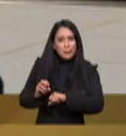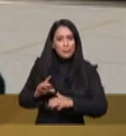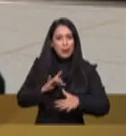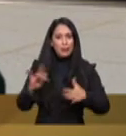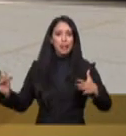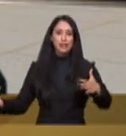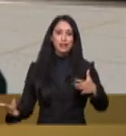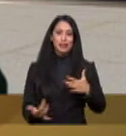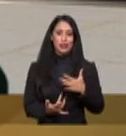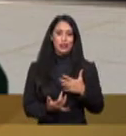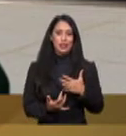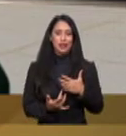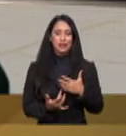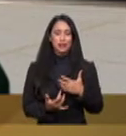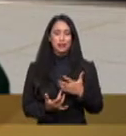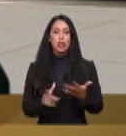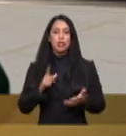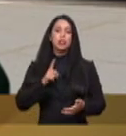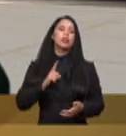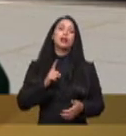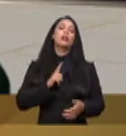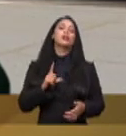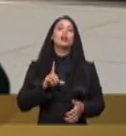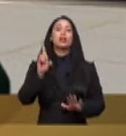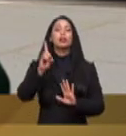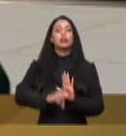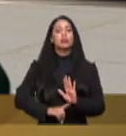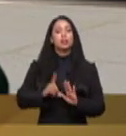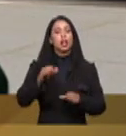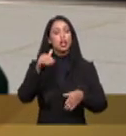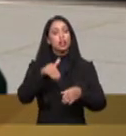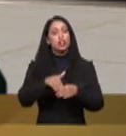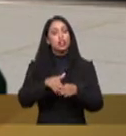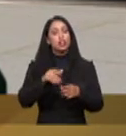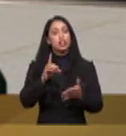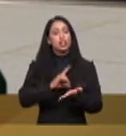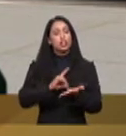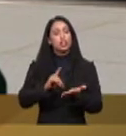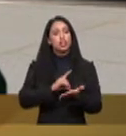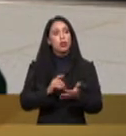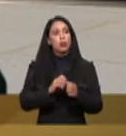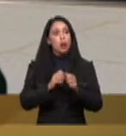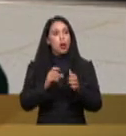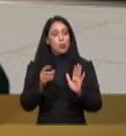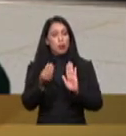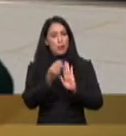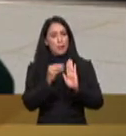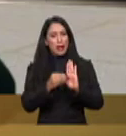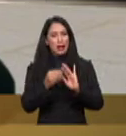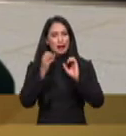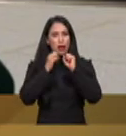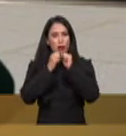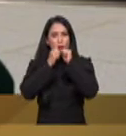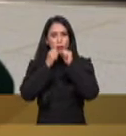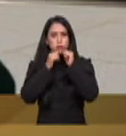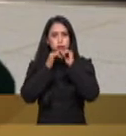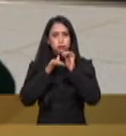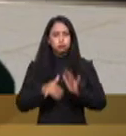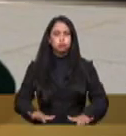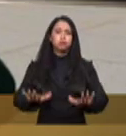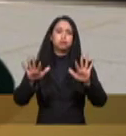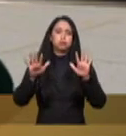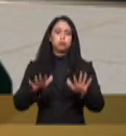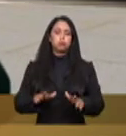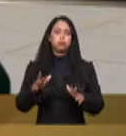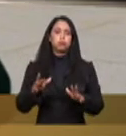sociais. Para a moderna doutrina do direito eleitoral digital, impulsionar uma propaganda significa criar, a partir de uma publicidade feita